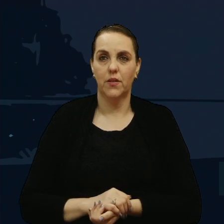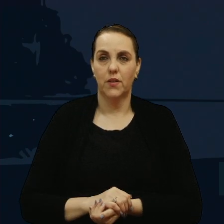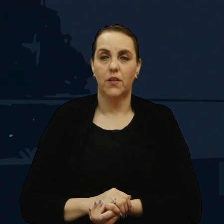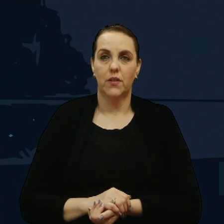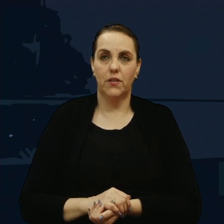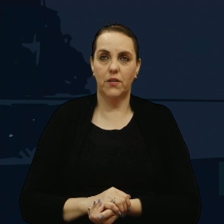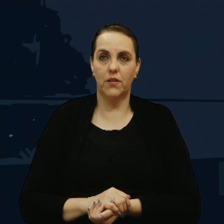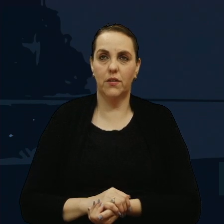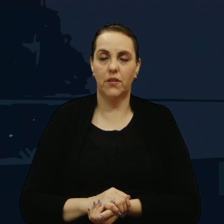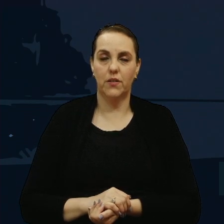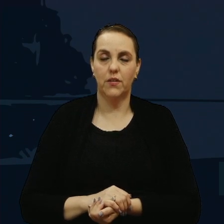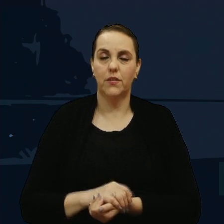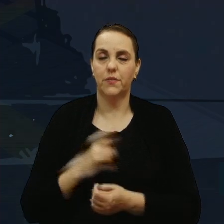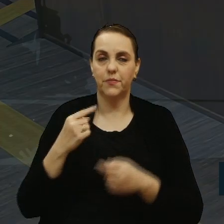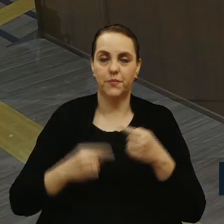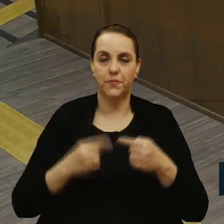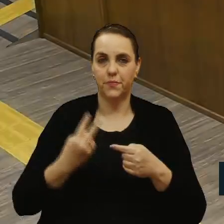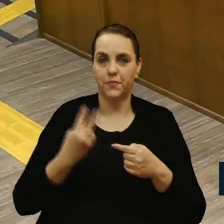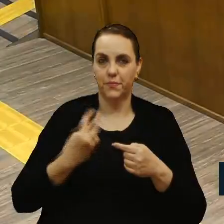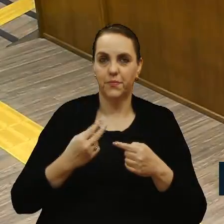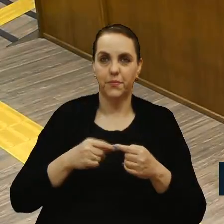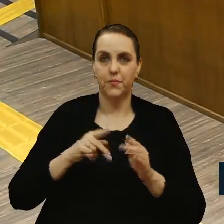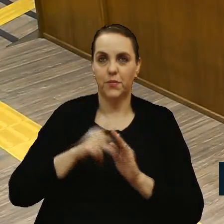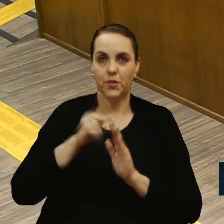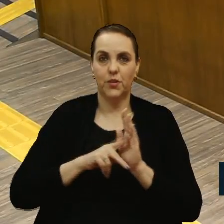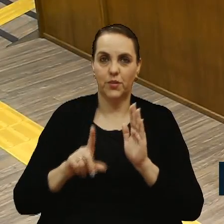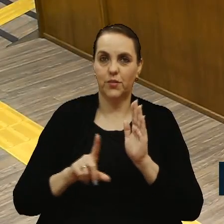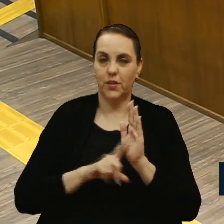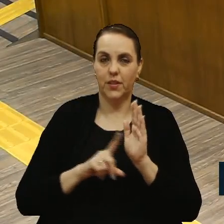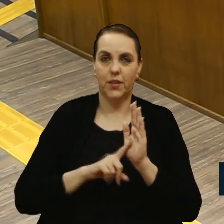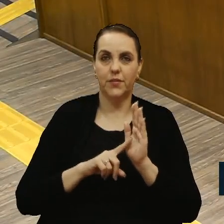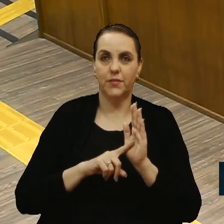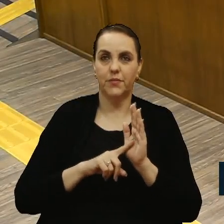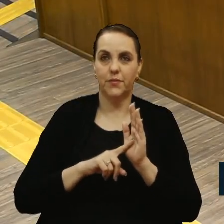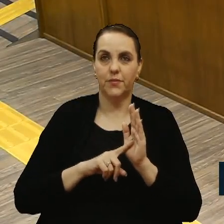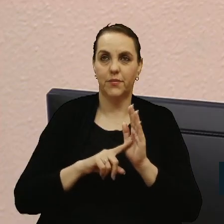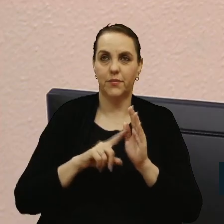Em segunda discussão e votação, o projeto de lei do Poder Executivo